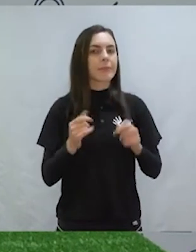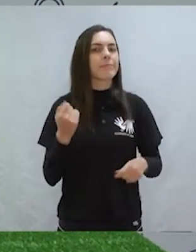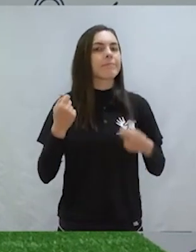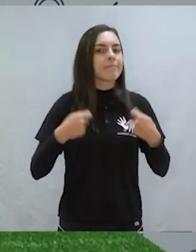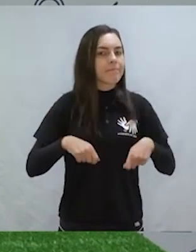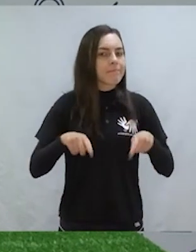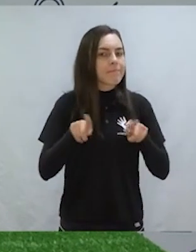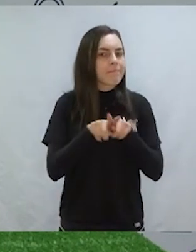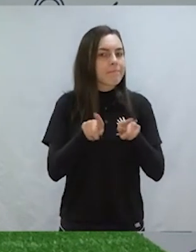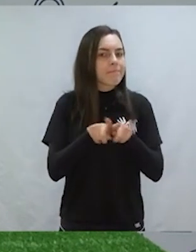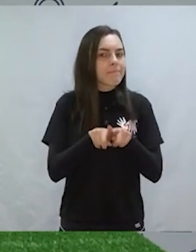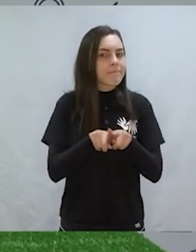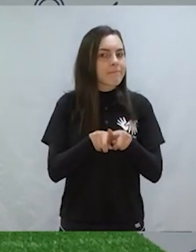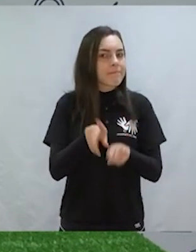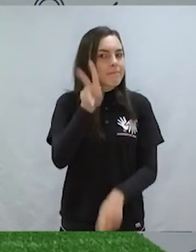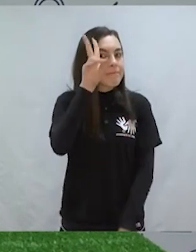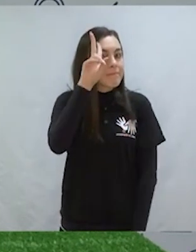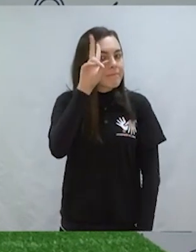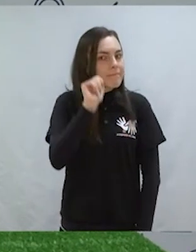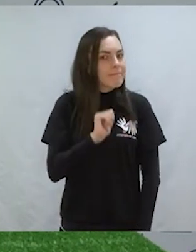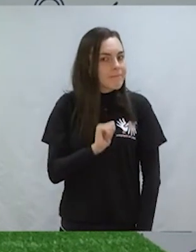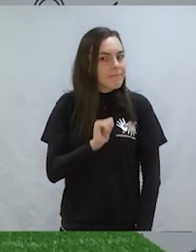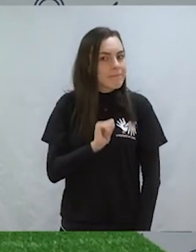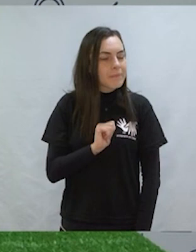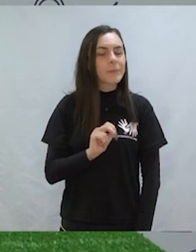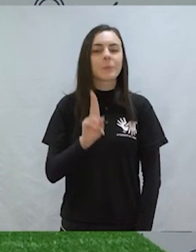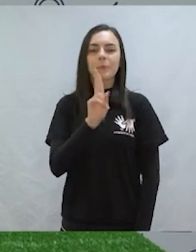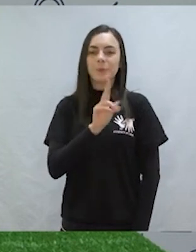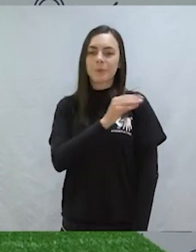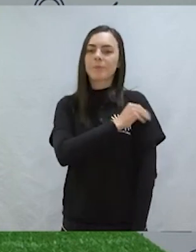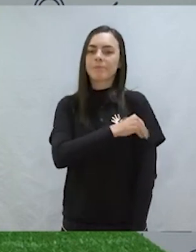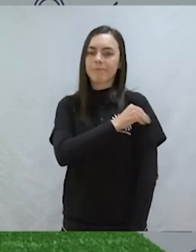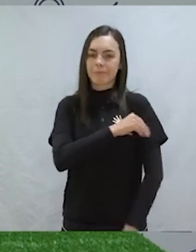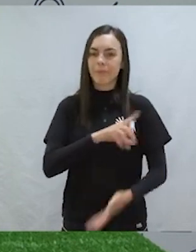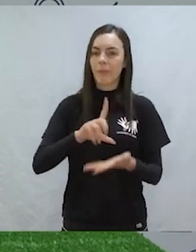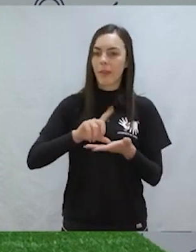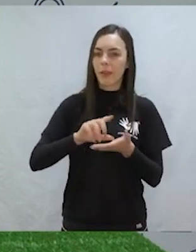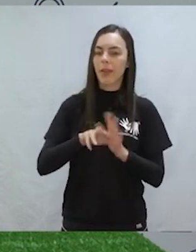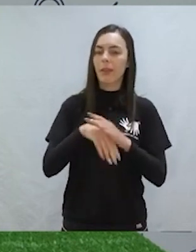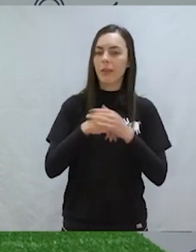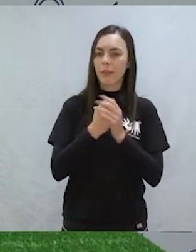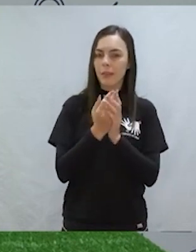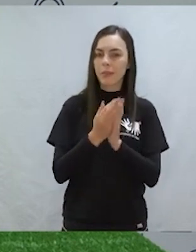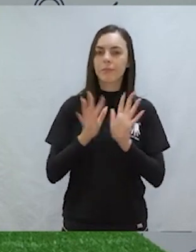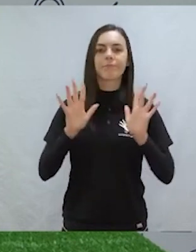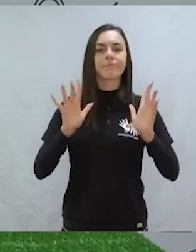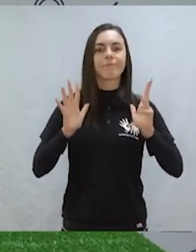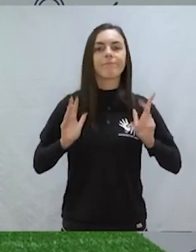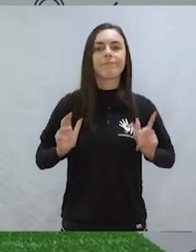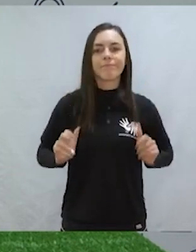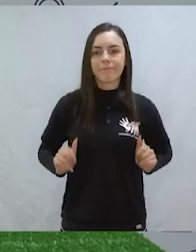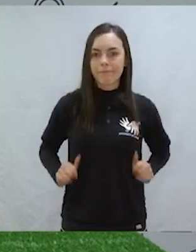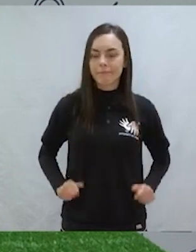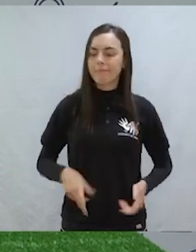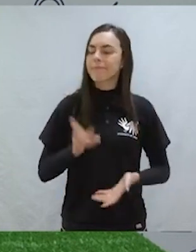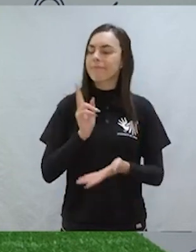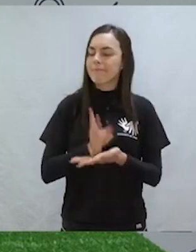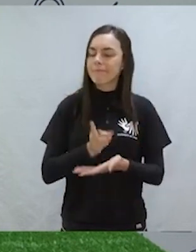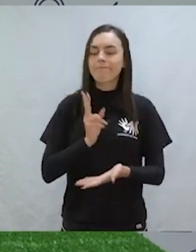máscara, sabe o que é importante? Ó, lembram? De nós estarmos higienizando as nossas